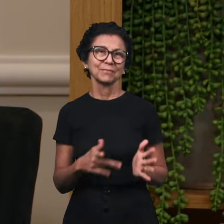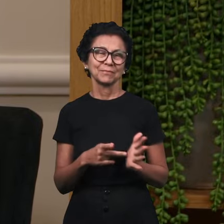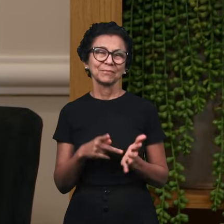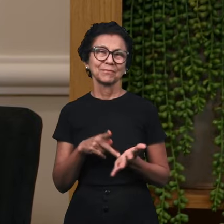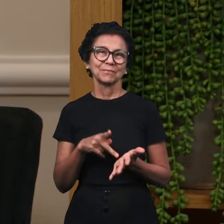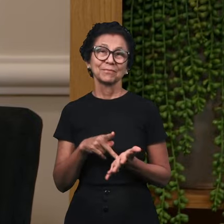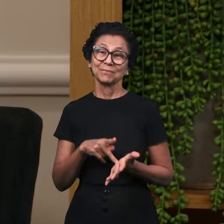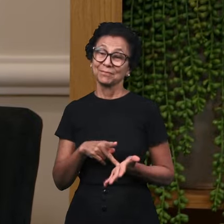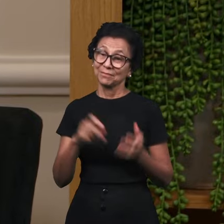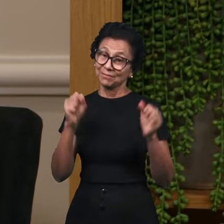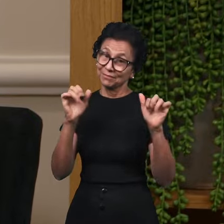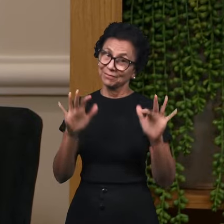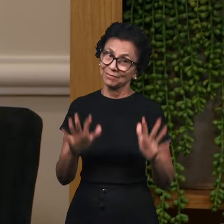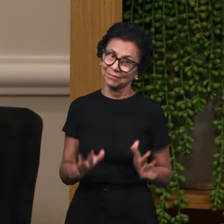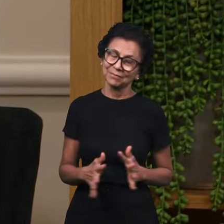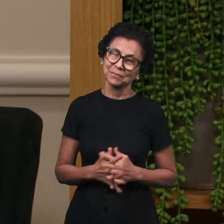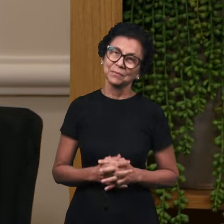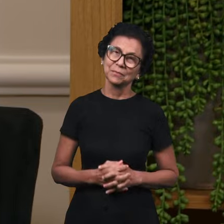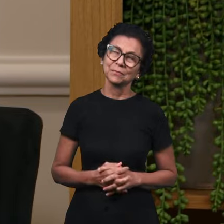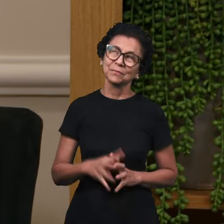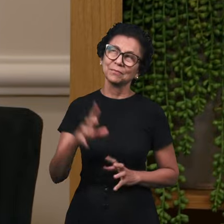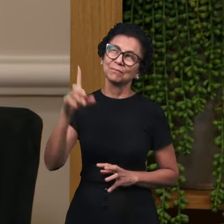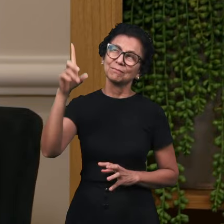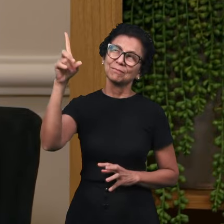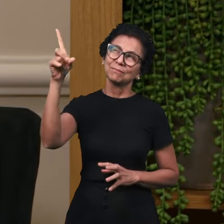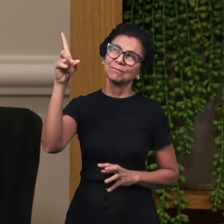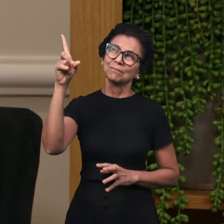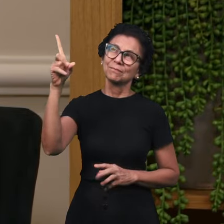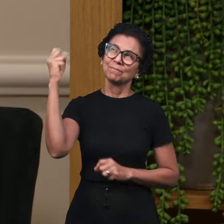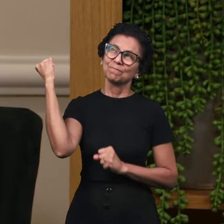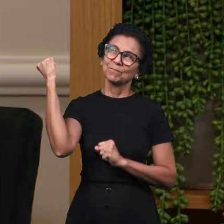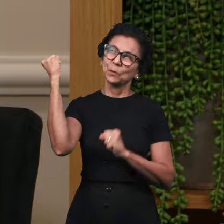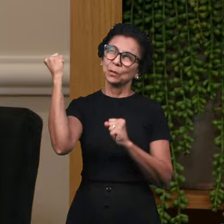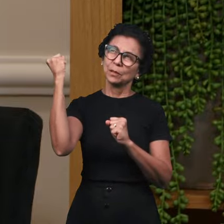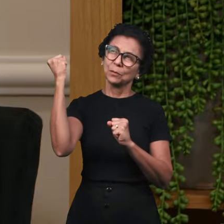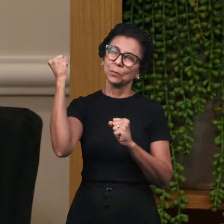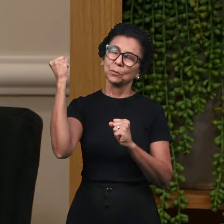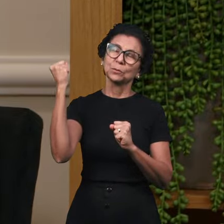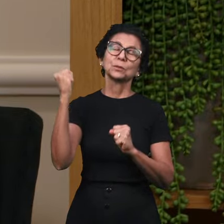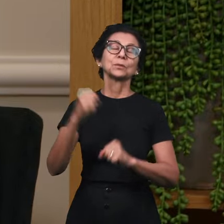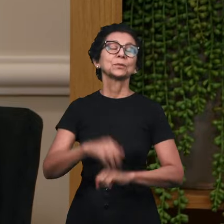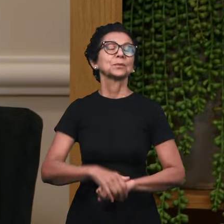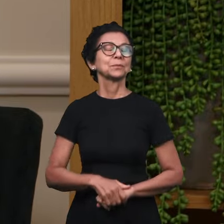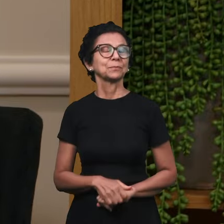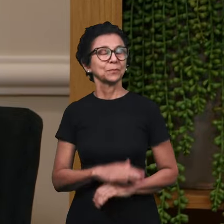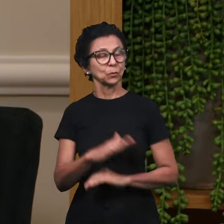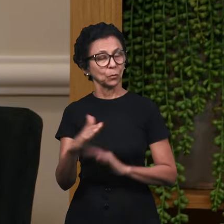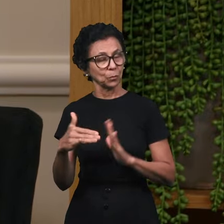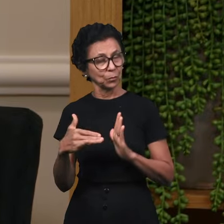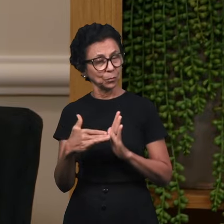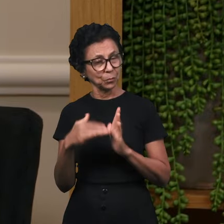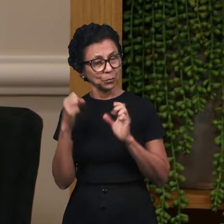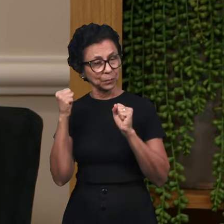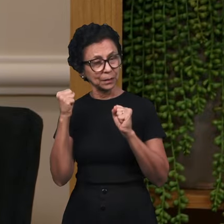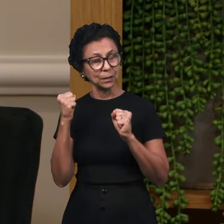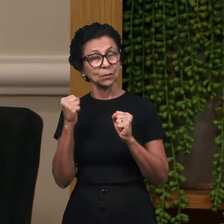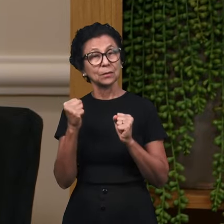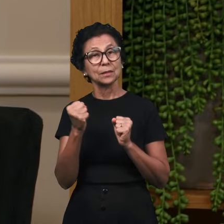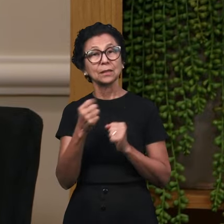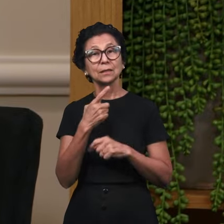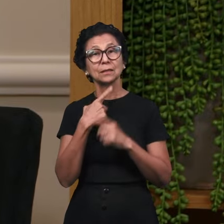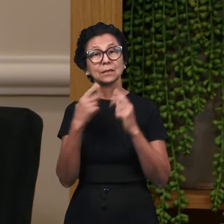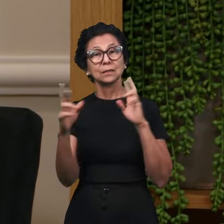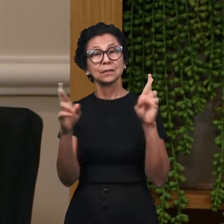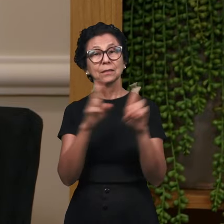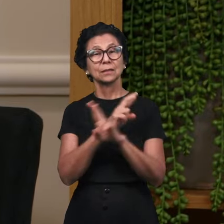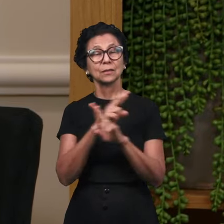né? Que bênção é conhecer esse Deus cheio de poder, todo poderoso, e que quer se